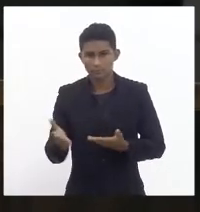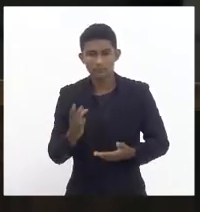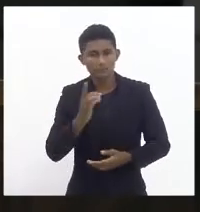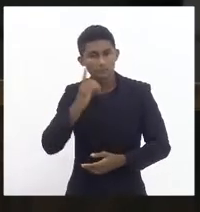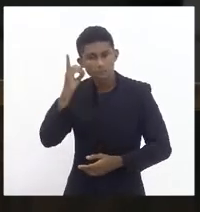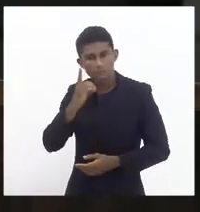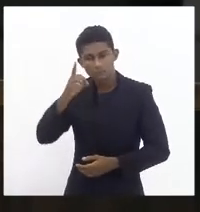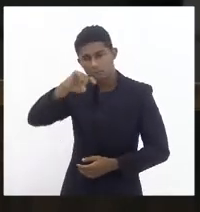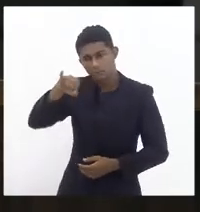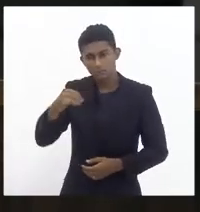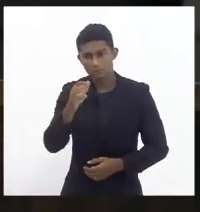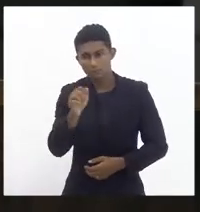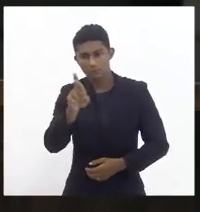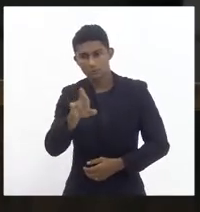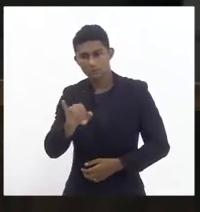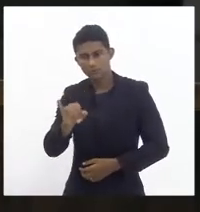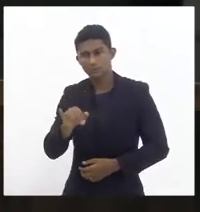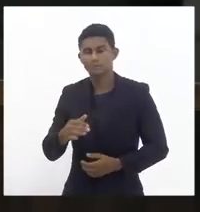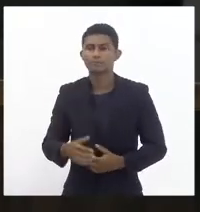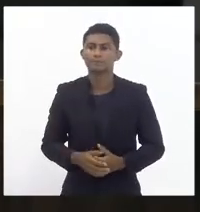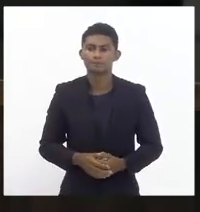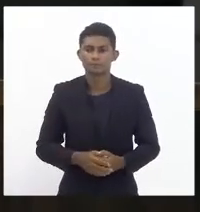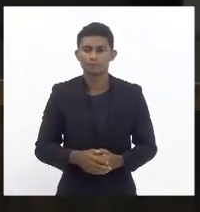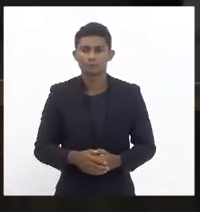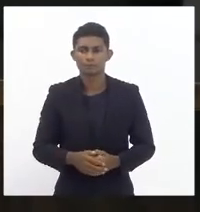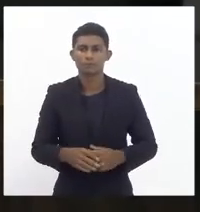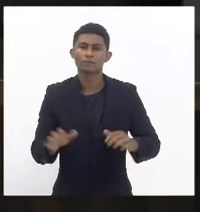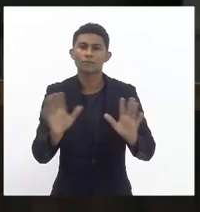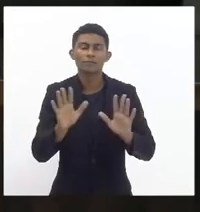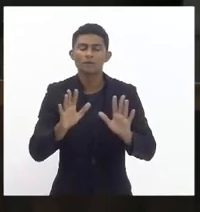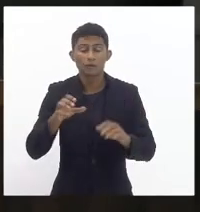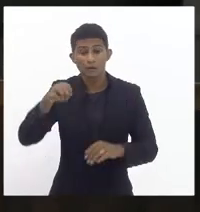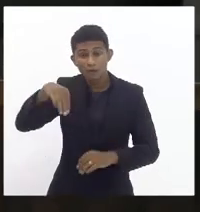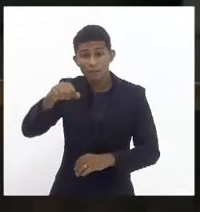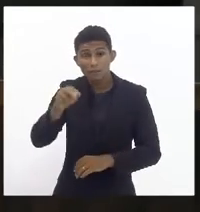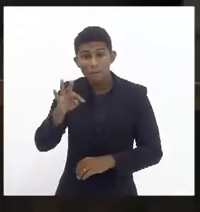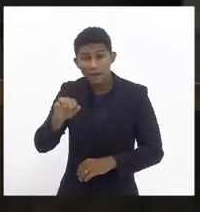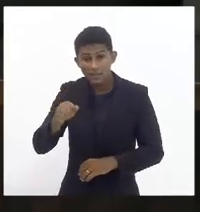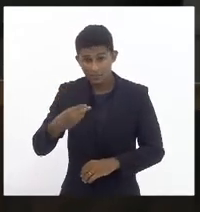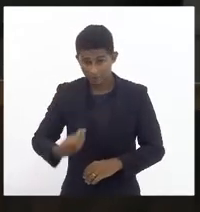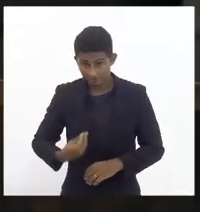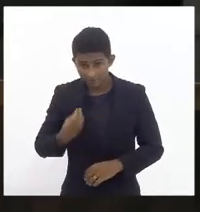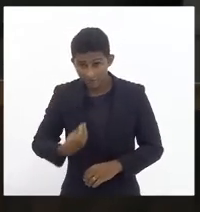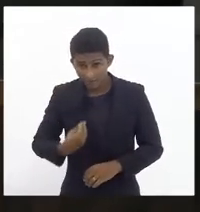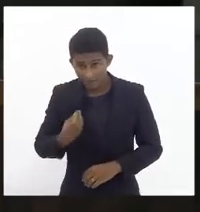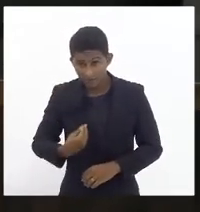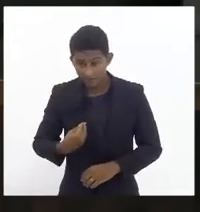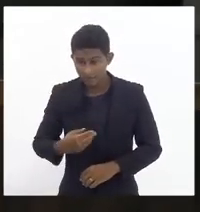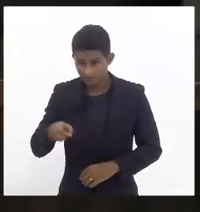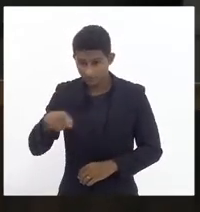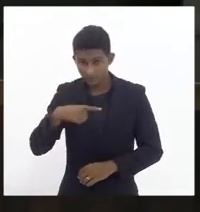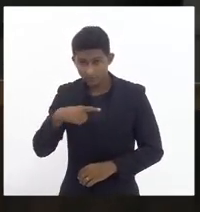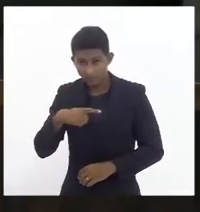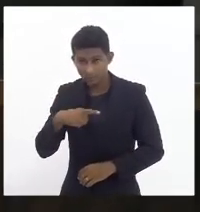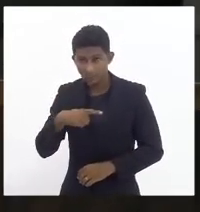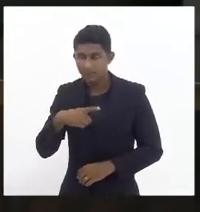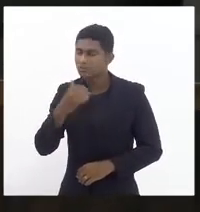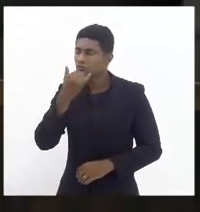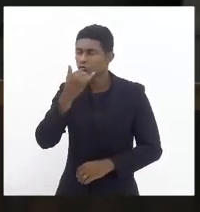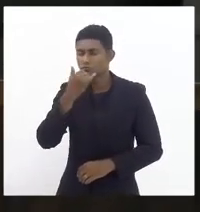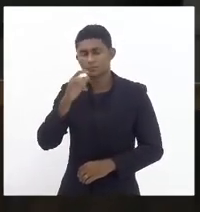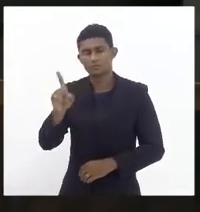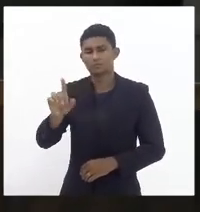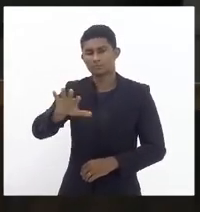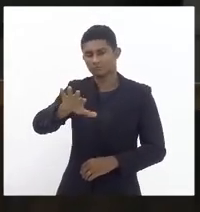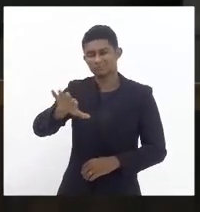Jari se apieda uma massa tá aqui é porque já passamos lá no próximo é só Lucinha desculpa